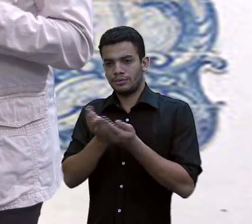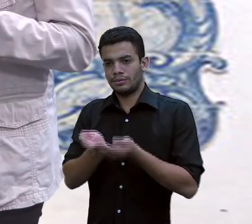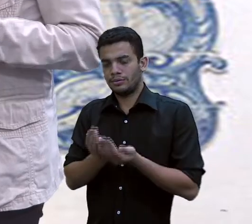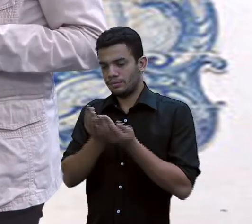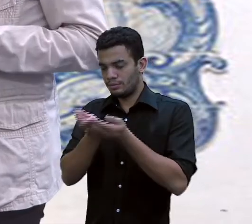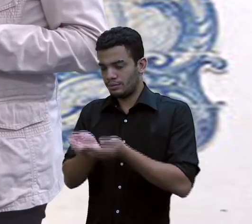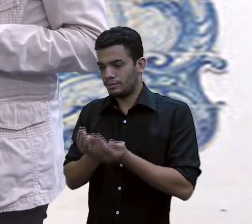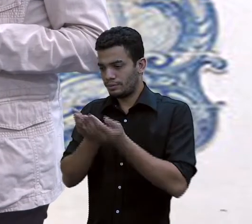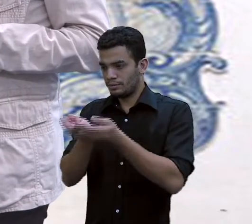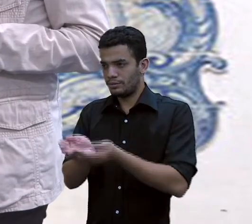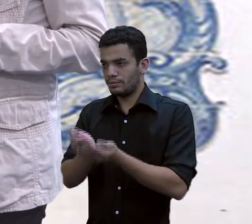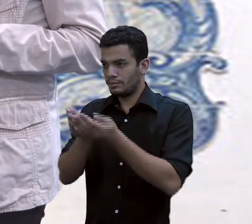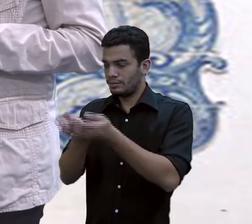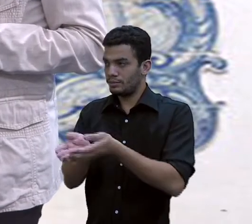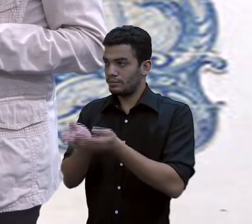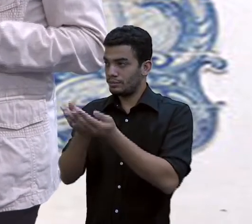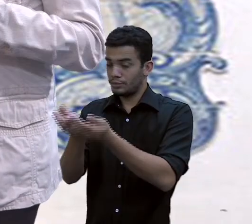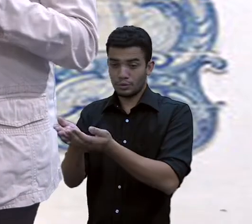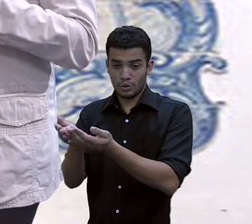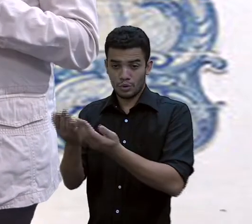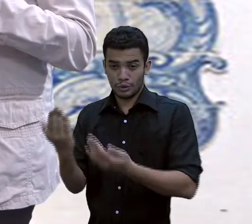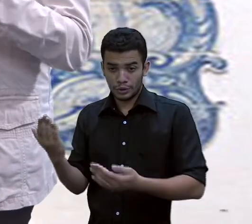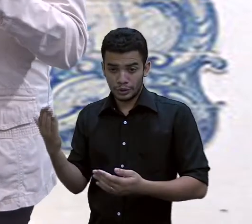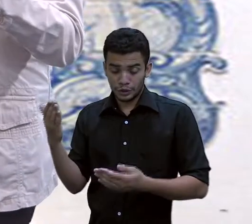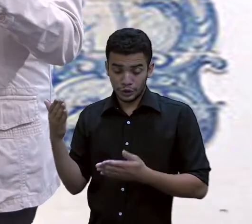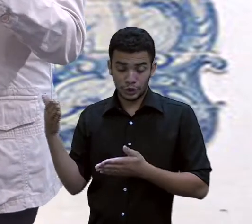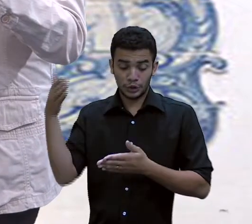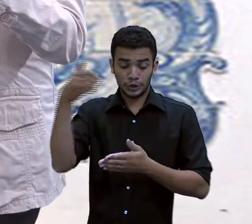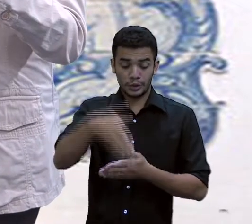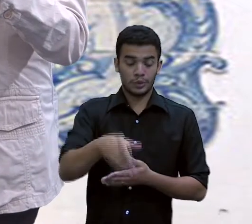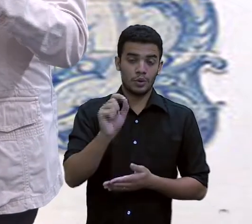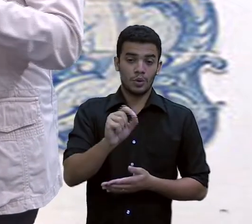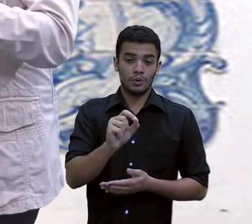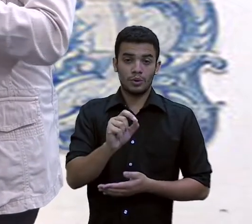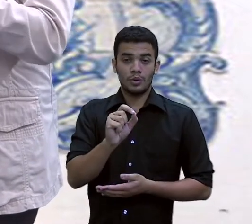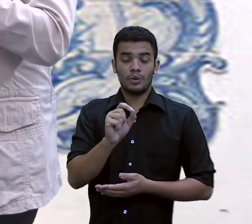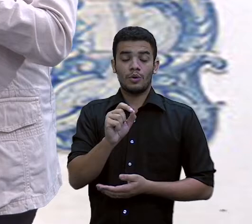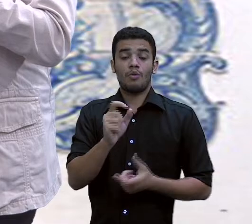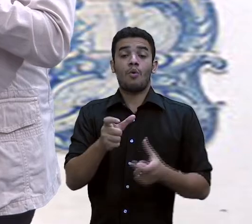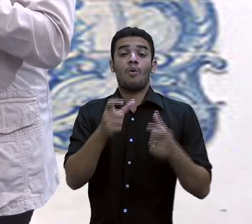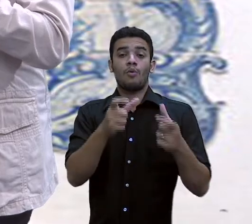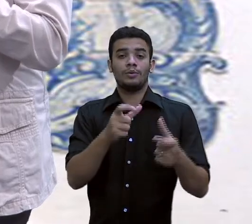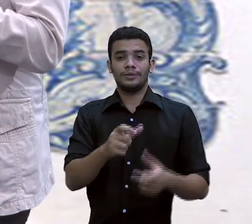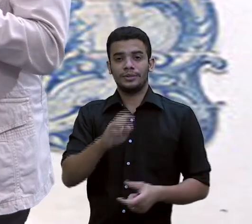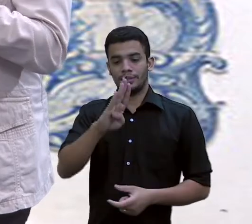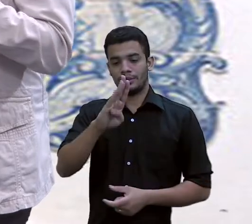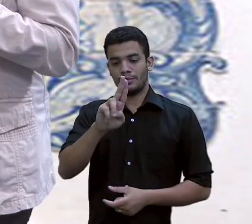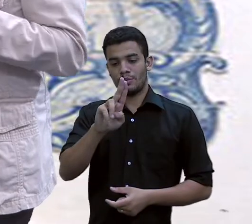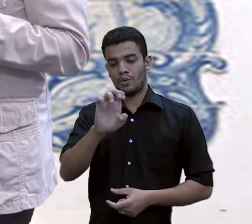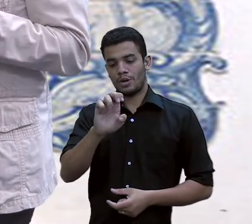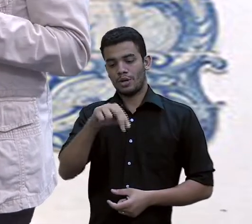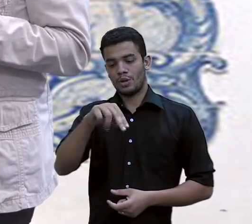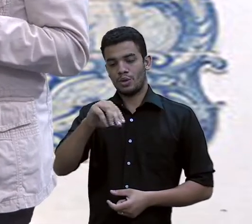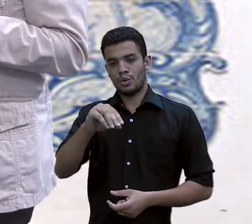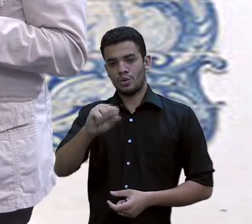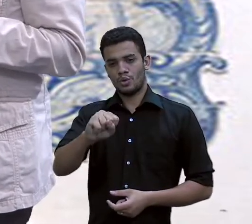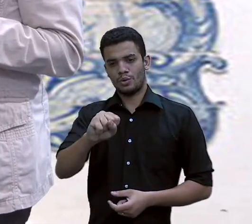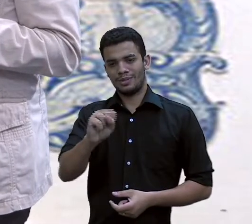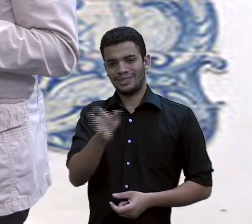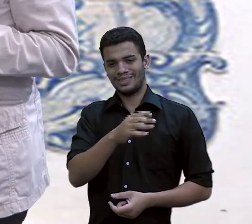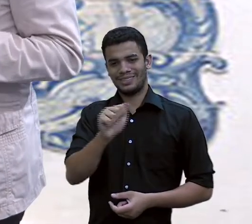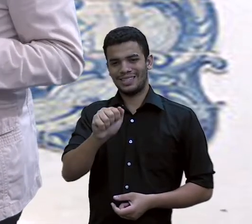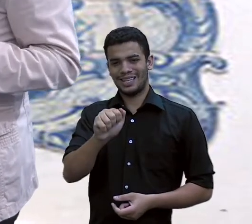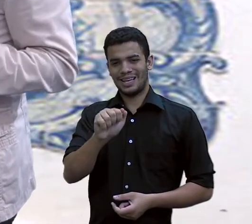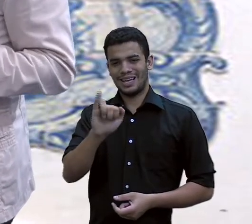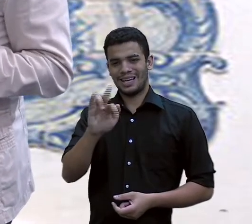Buenos Aires, em uma baía atrás da ilha de São Gabriel, na outra margem do Prata, onde batizou o acampamento